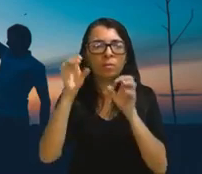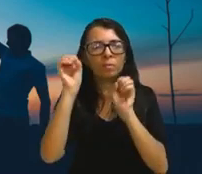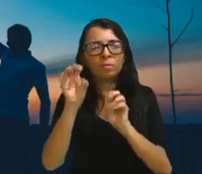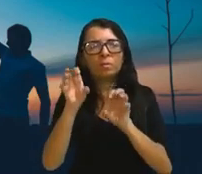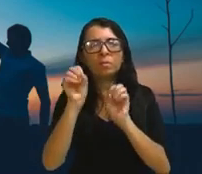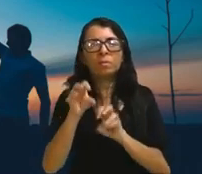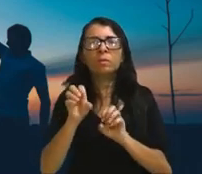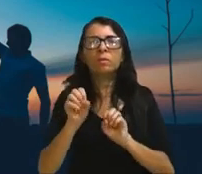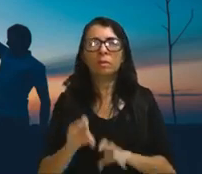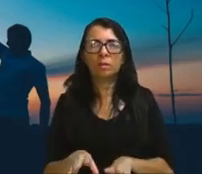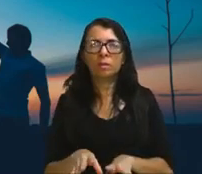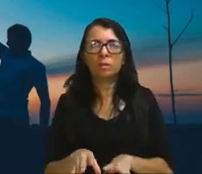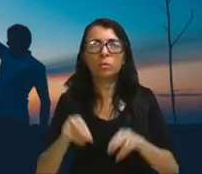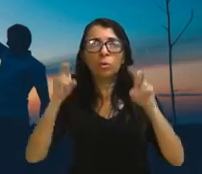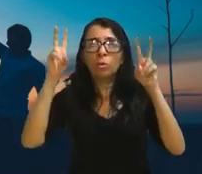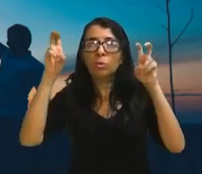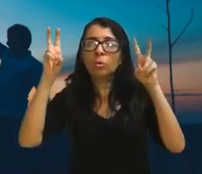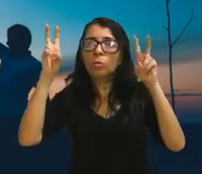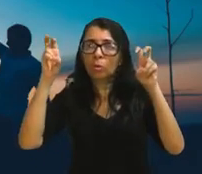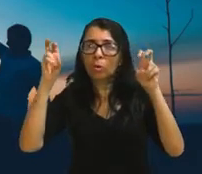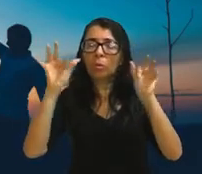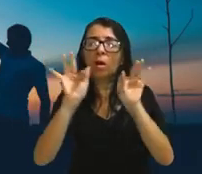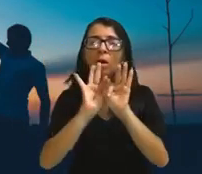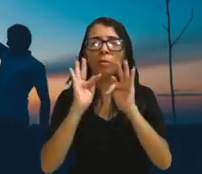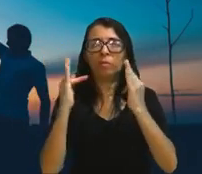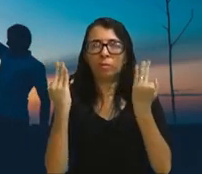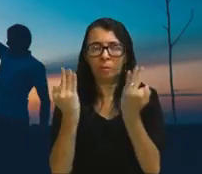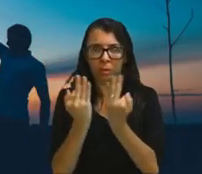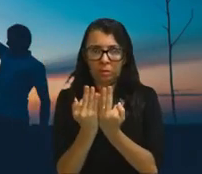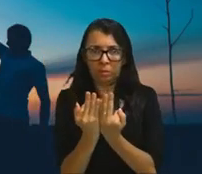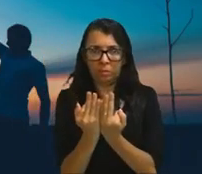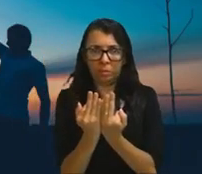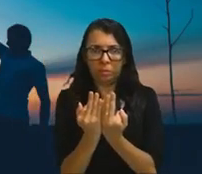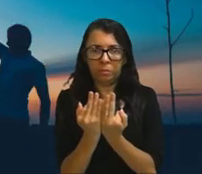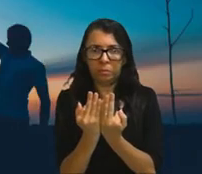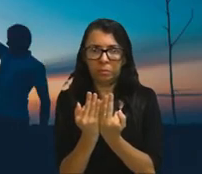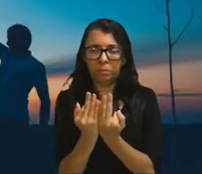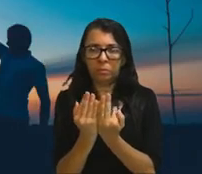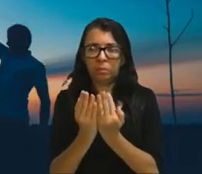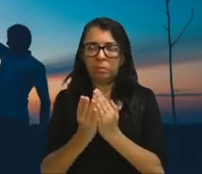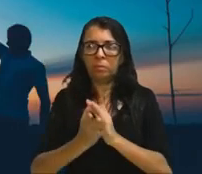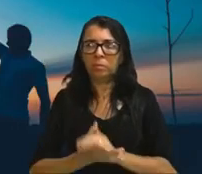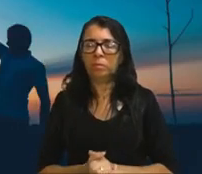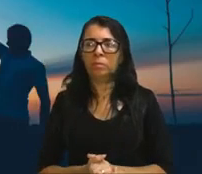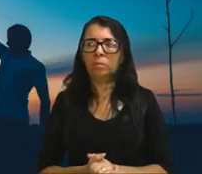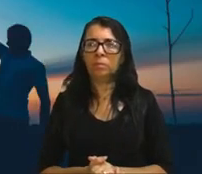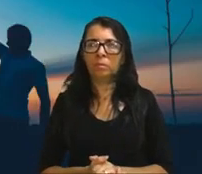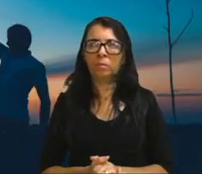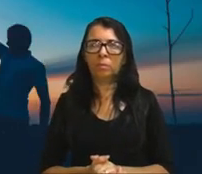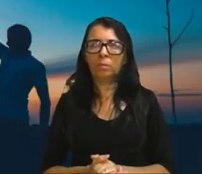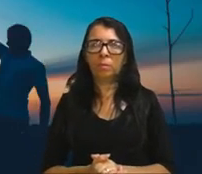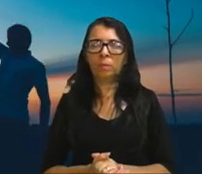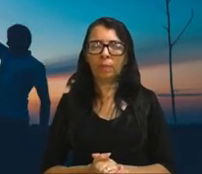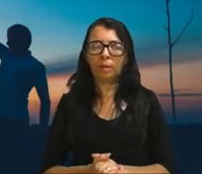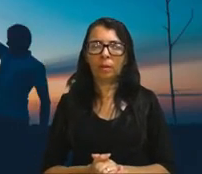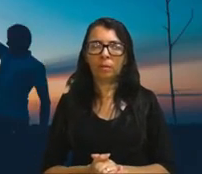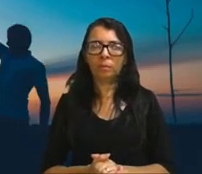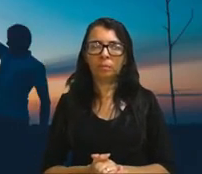Hoje, dia 12, diz assim aqui: vamos orar